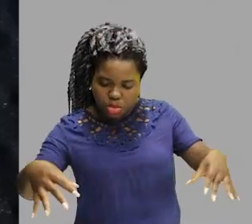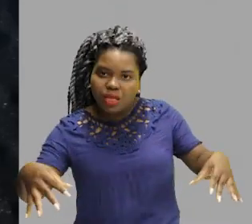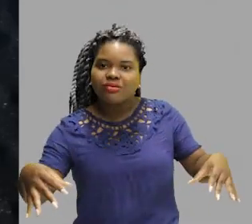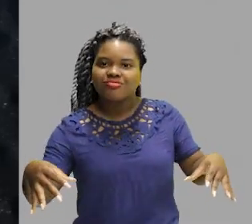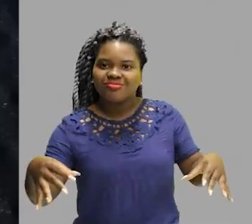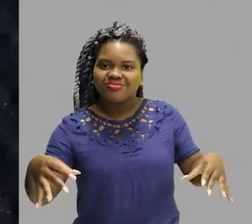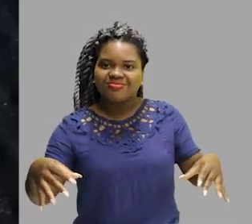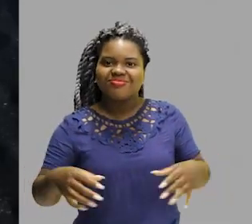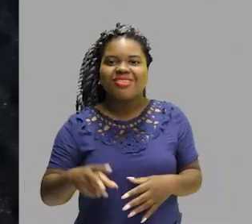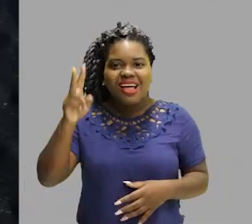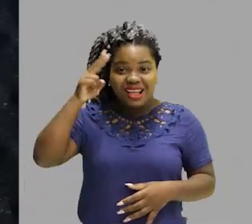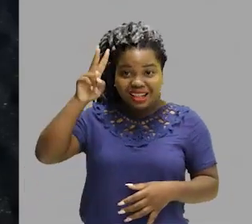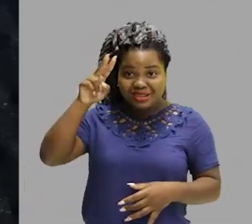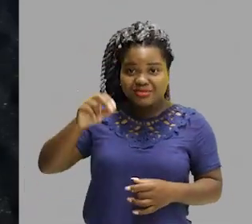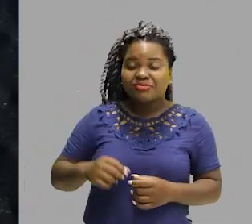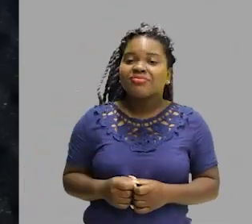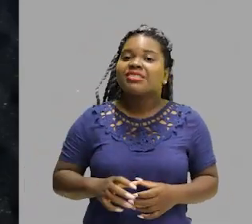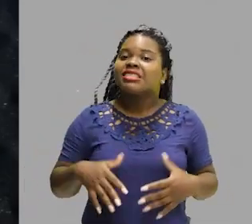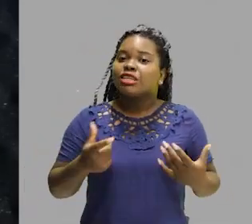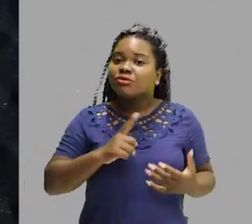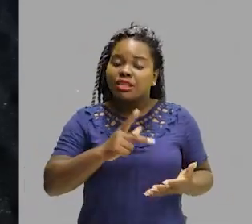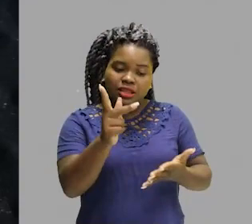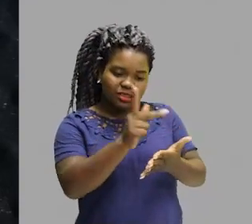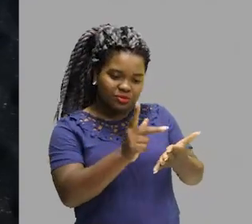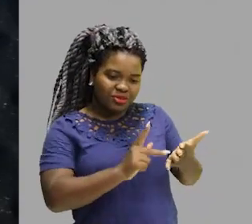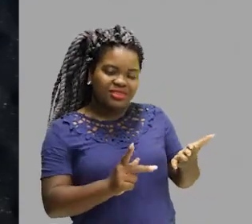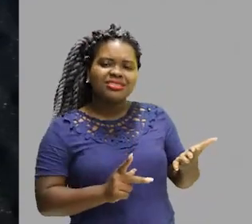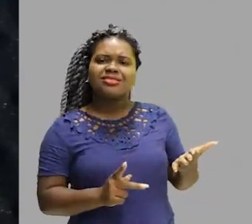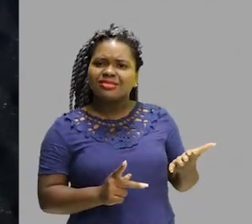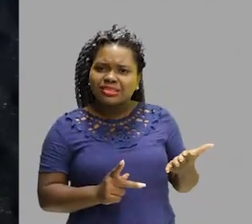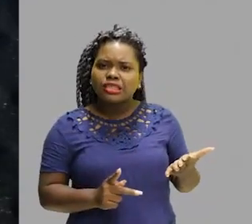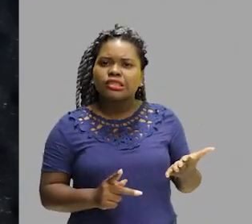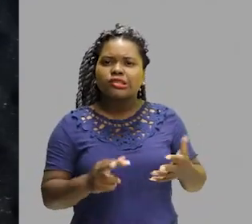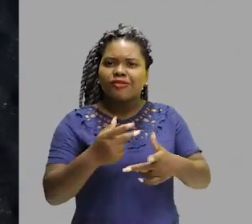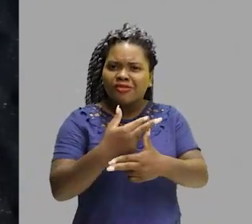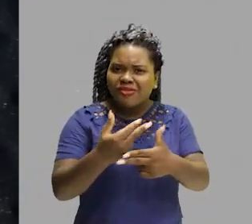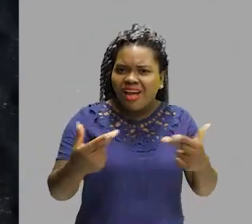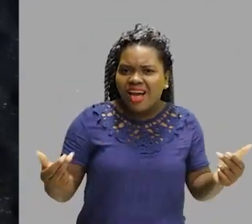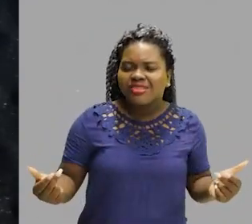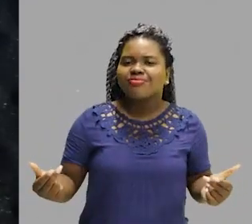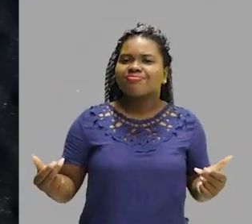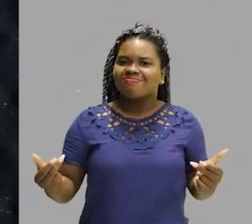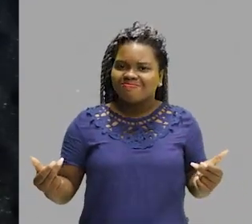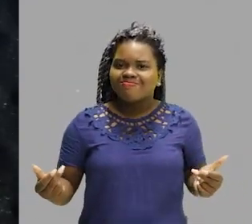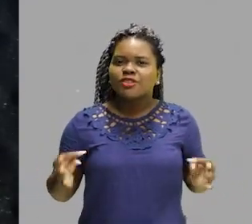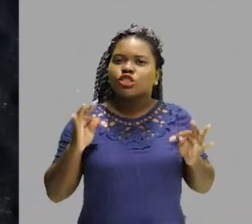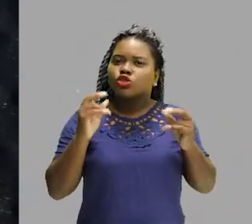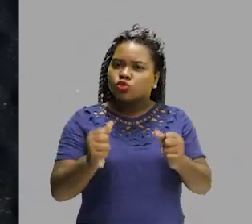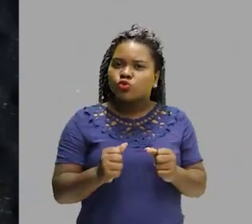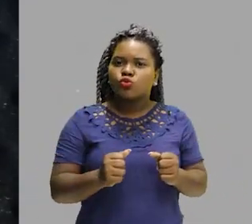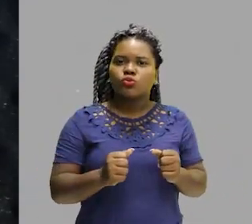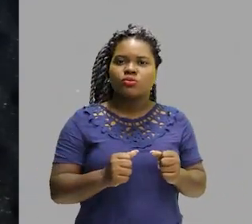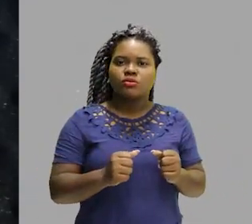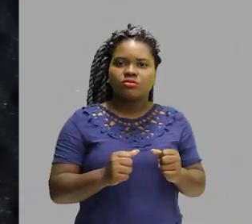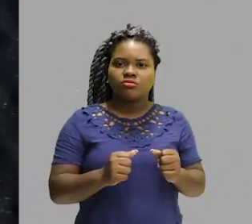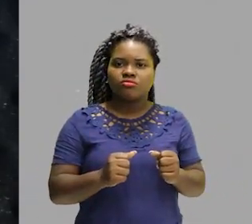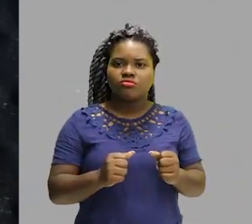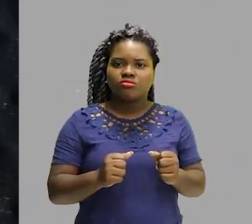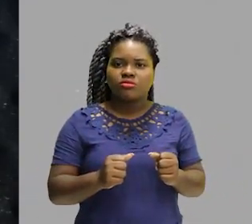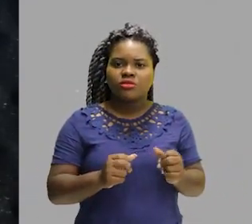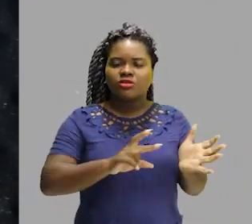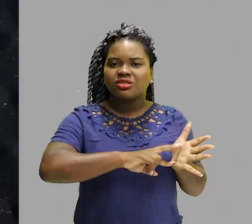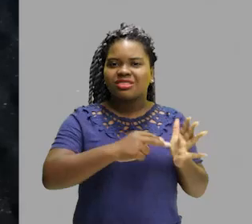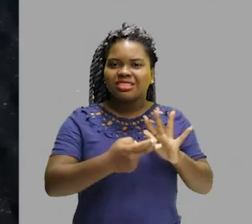vemos nos versos nas poesias, assim, dessas populares, enfim. Estou me referindo a